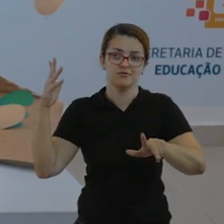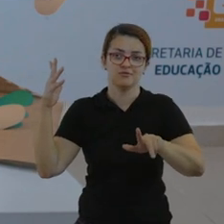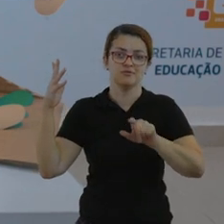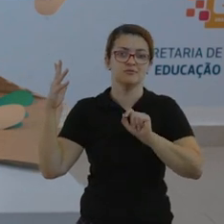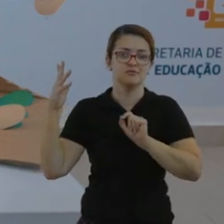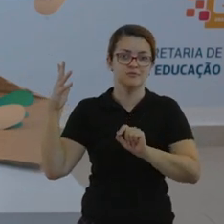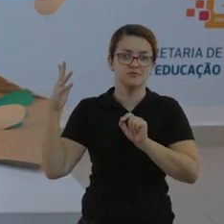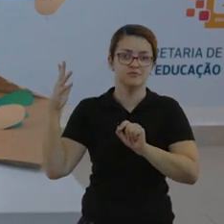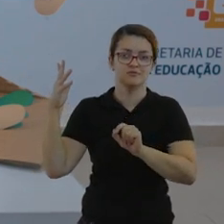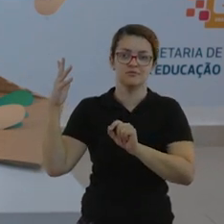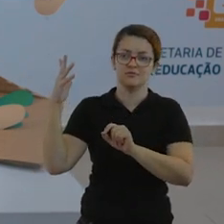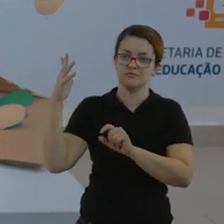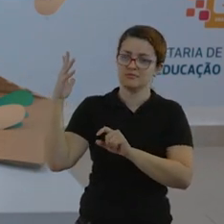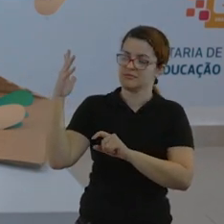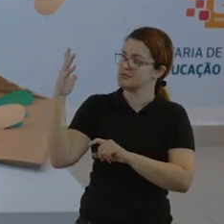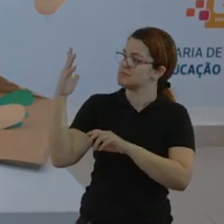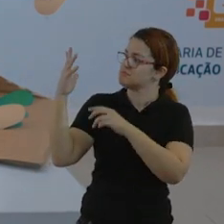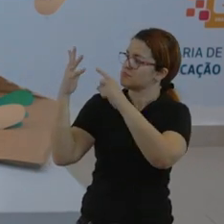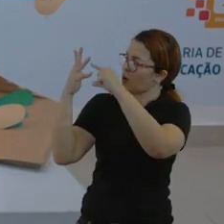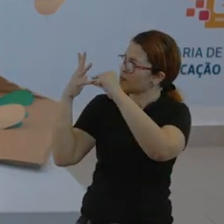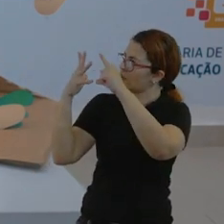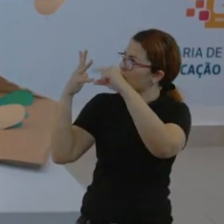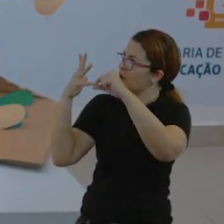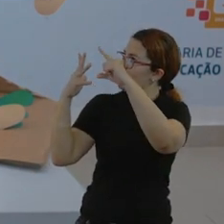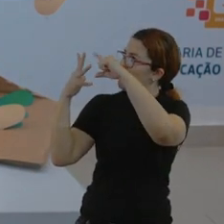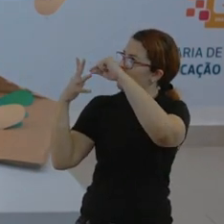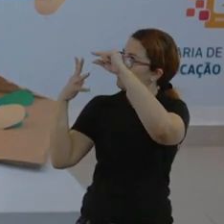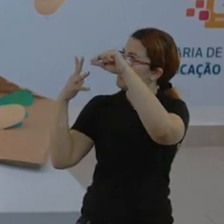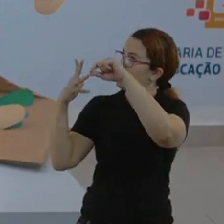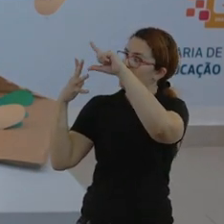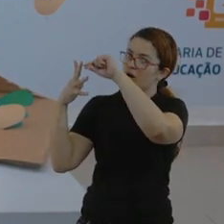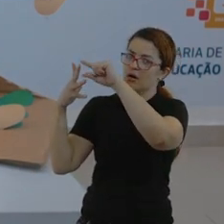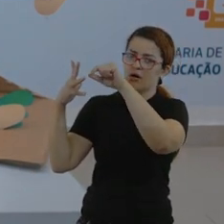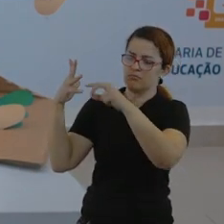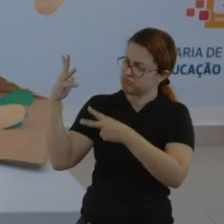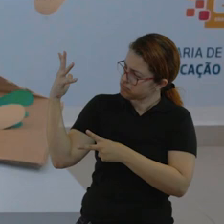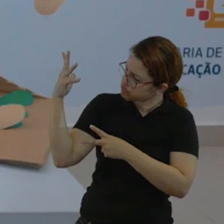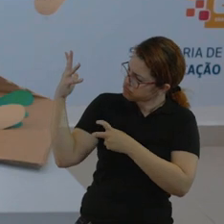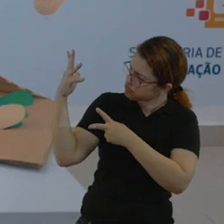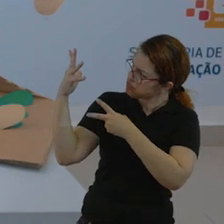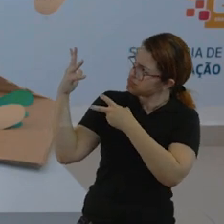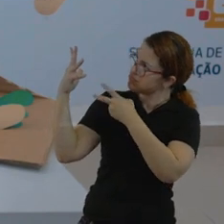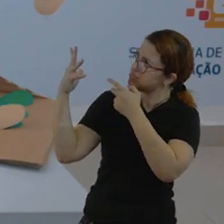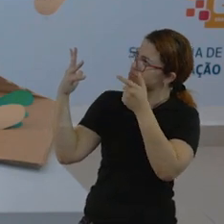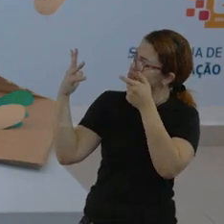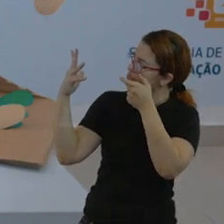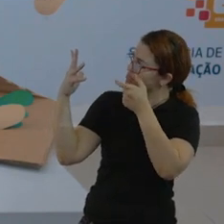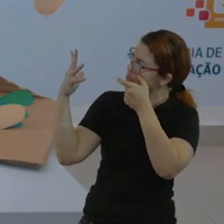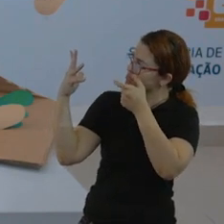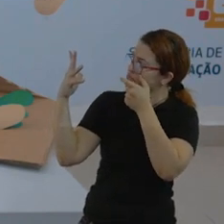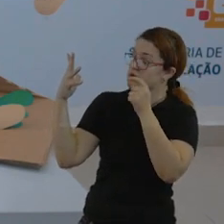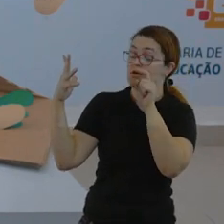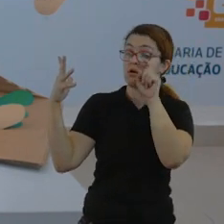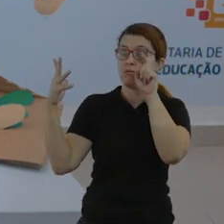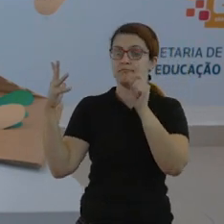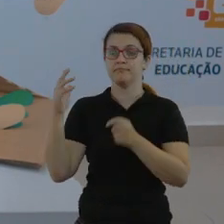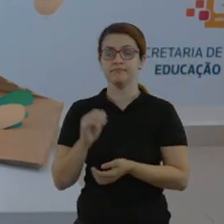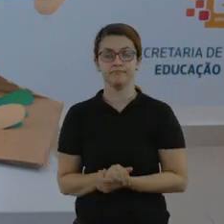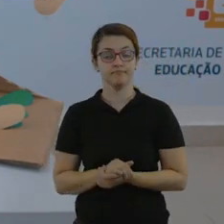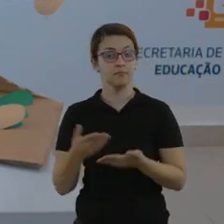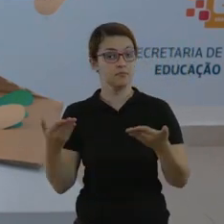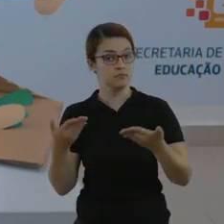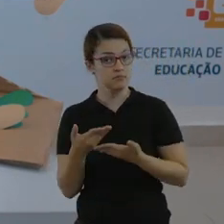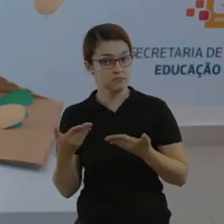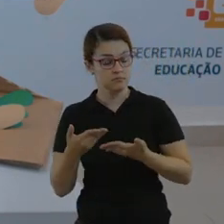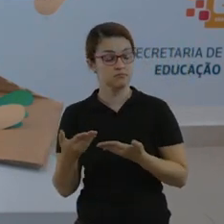têm tonalidades, tamanhos diferentes. E tudo isso a gente tem que observar quando a gente está vendo alguma coisa, né?